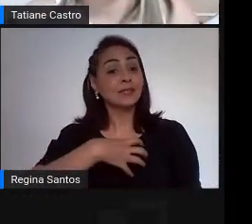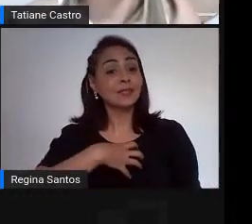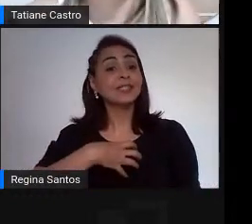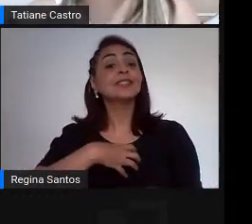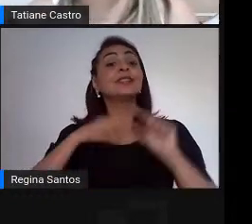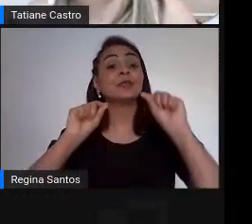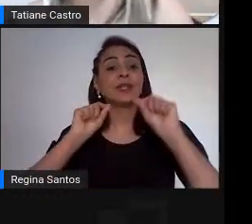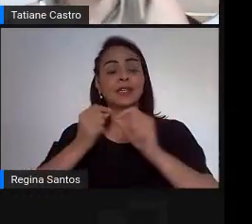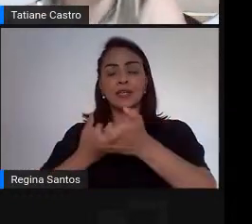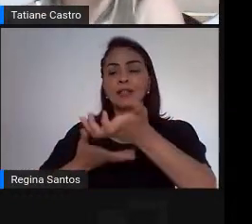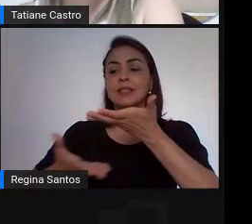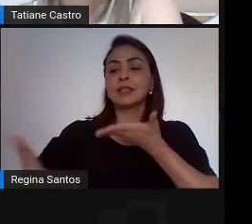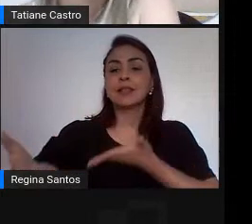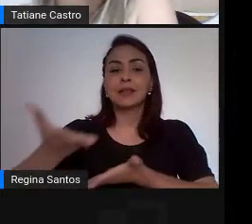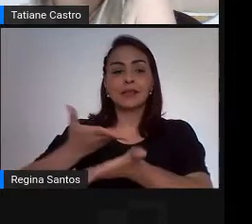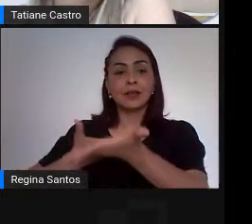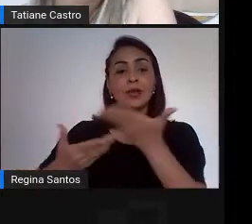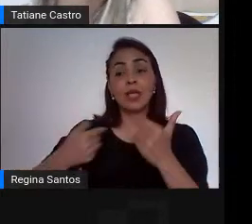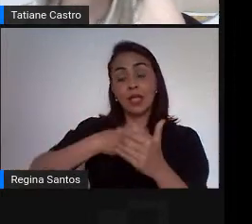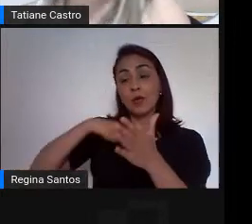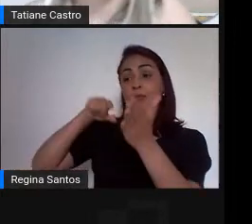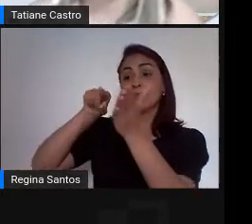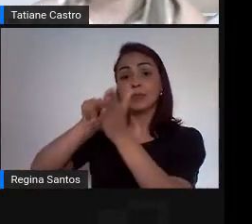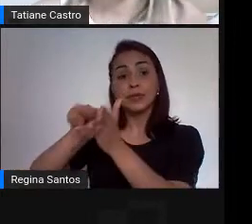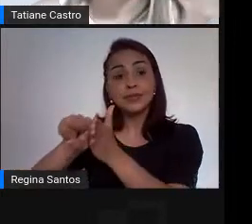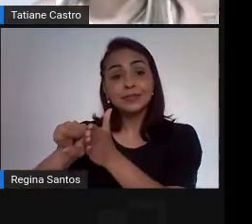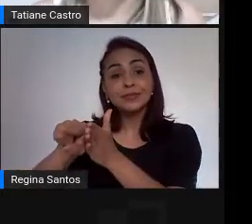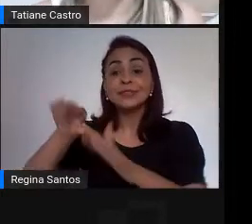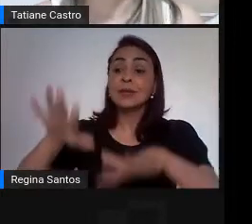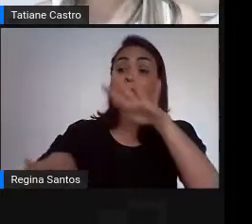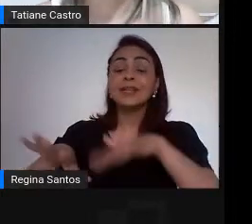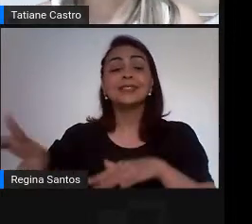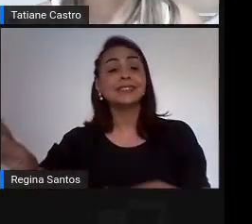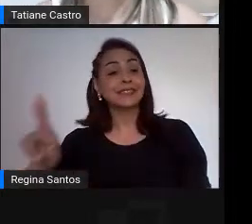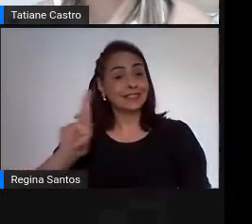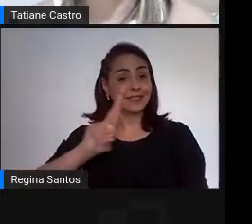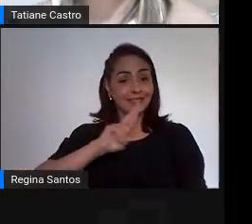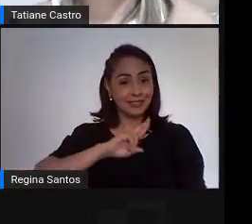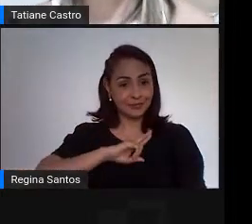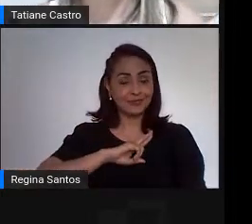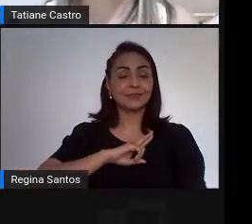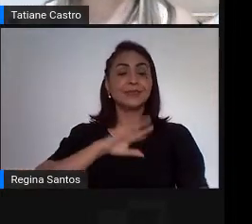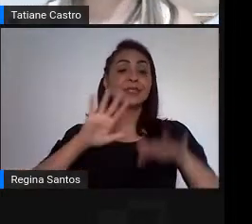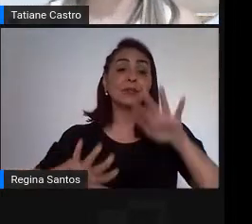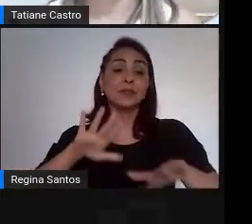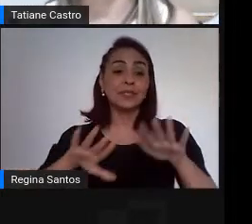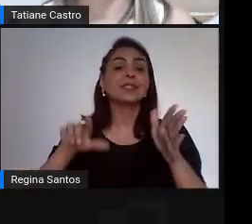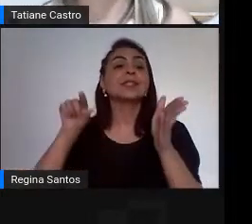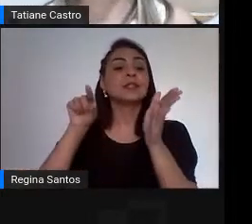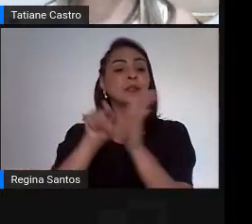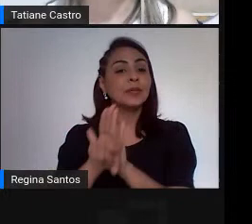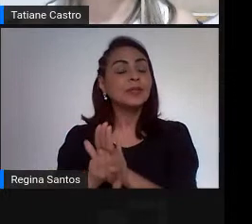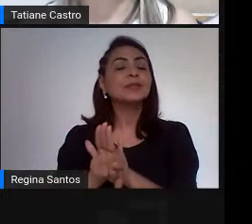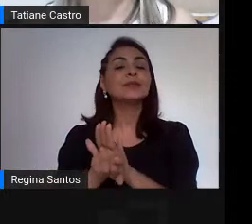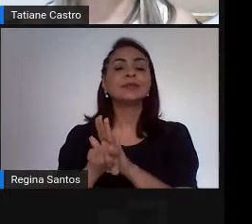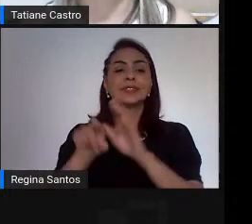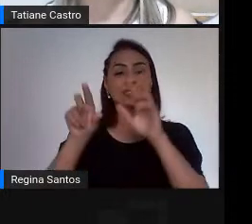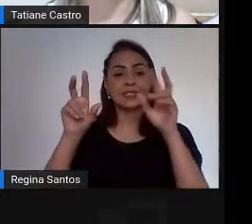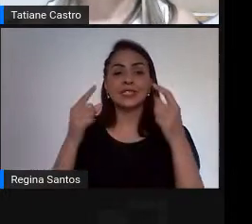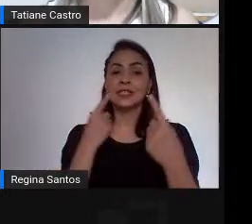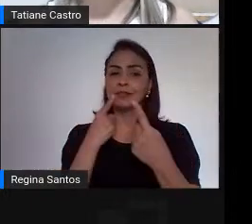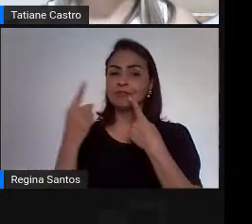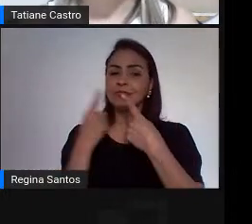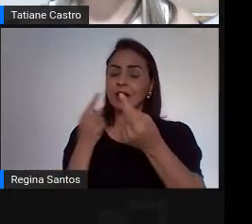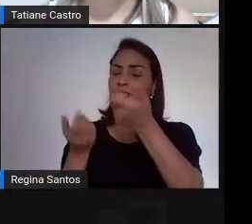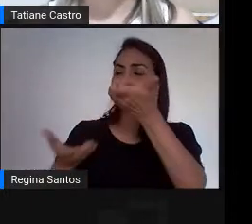depende de quem pergunta, de quem responde, e todas essas questões dialógicas, por isso a gente entende